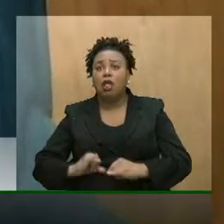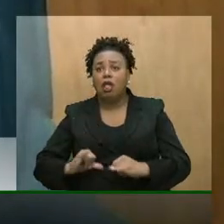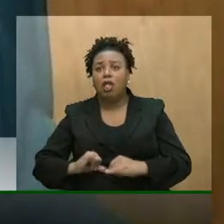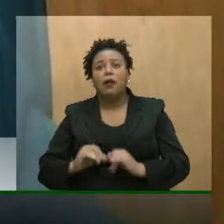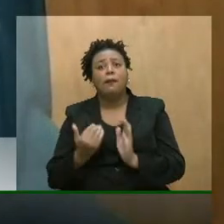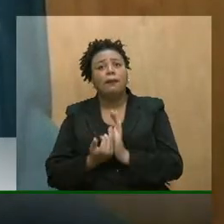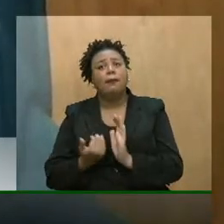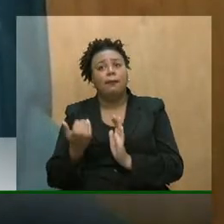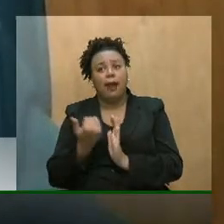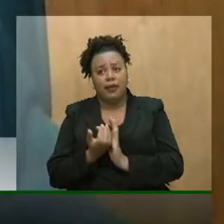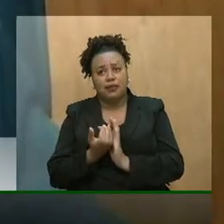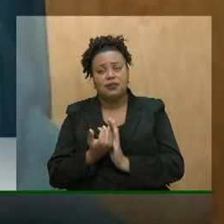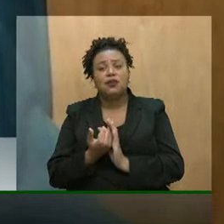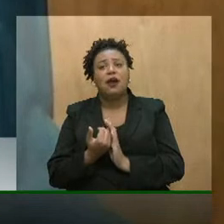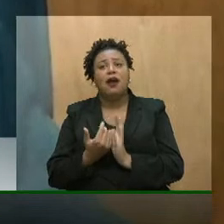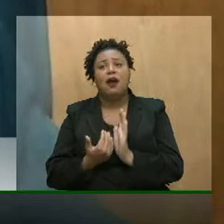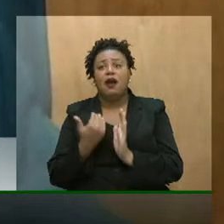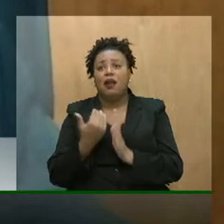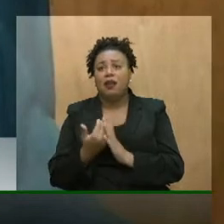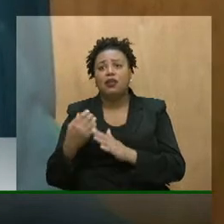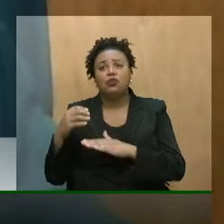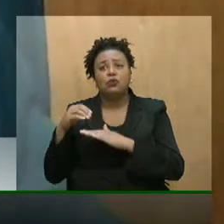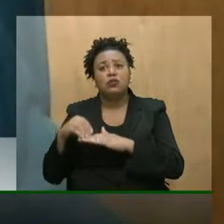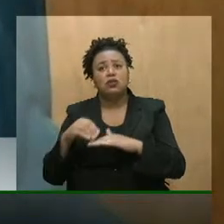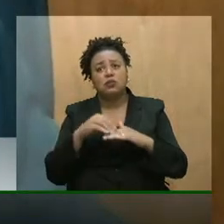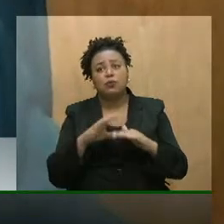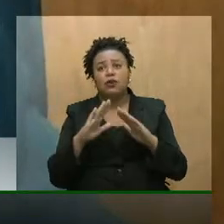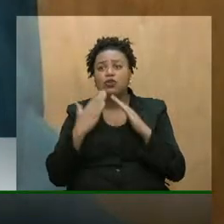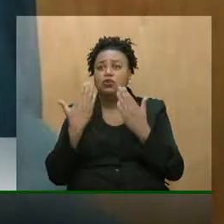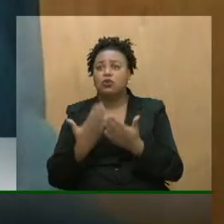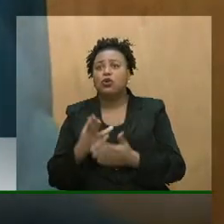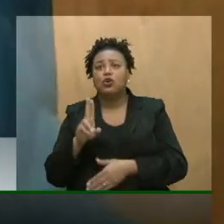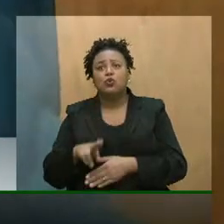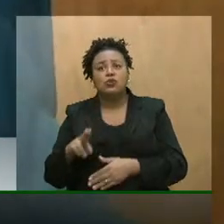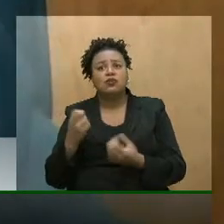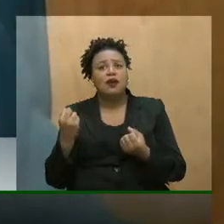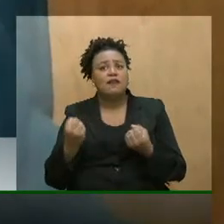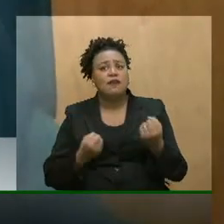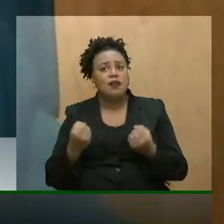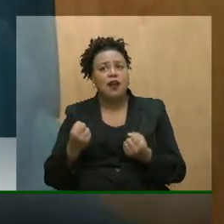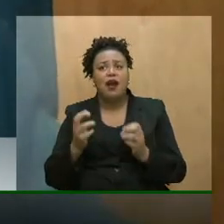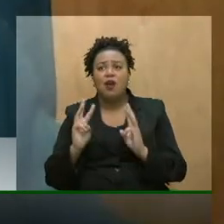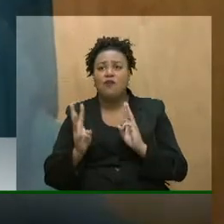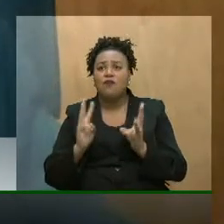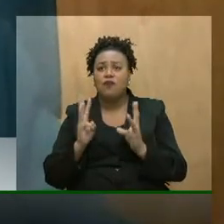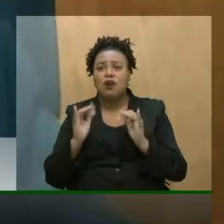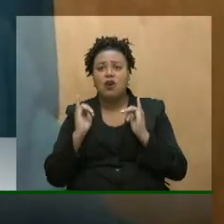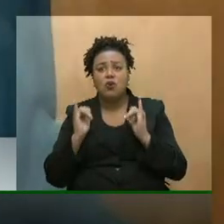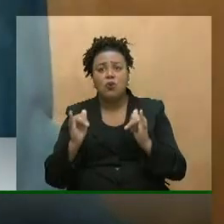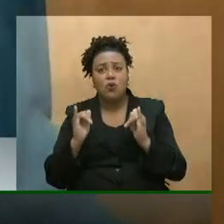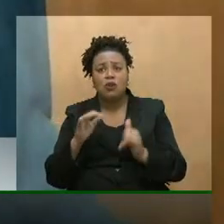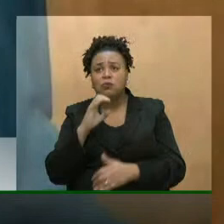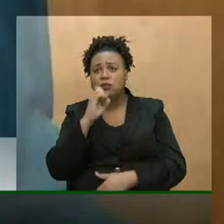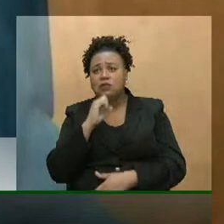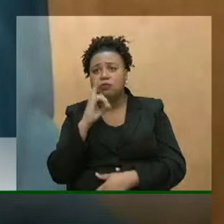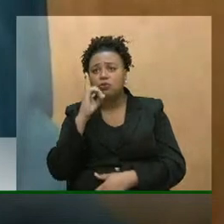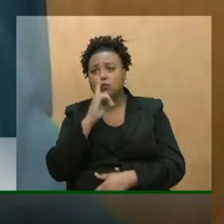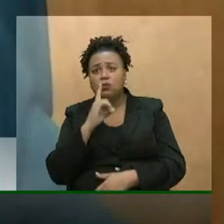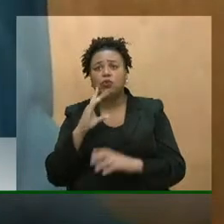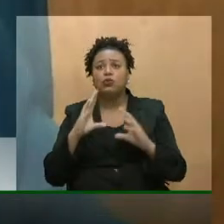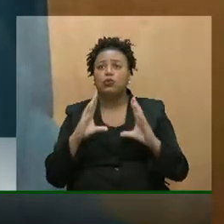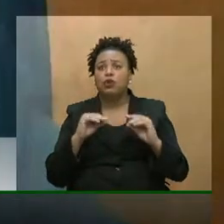mais. Além do transporte escolar, eles usavam seus carros, suas vans, seus ônibus, finais de semana ou à noite,